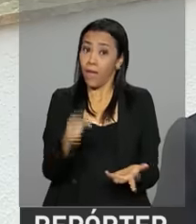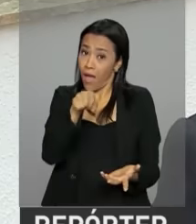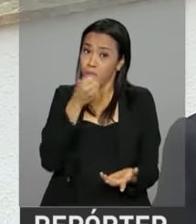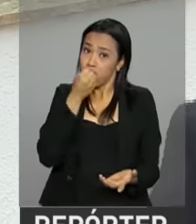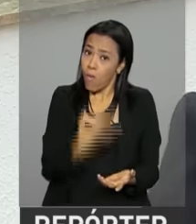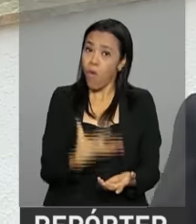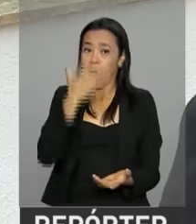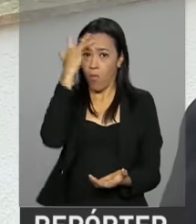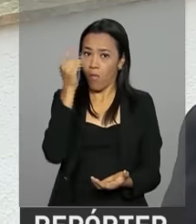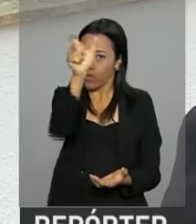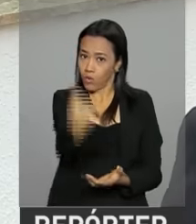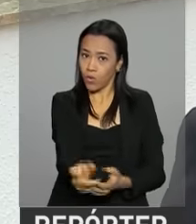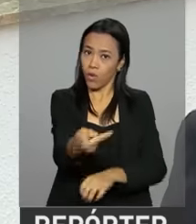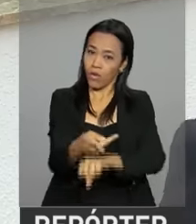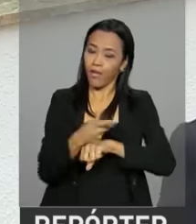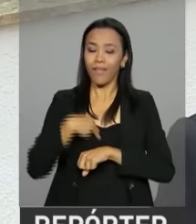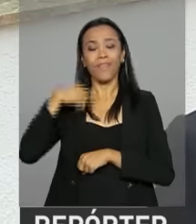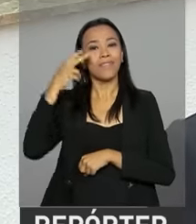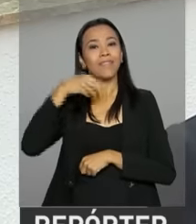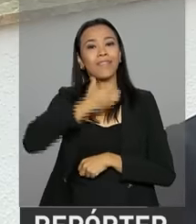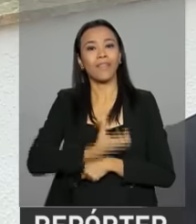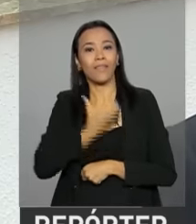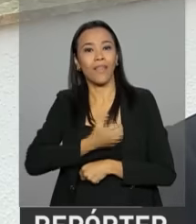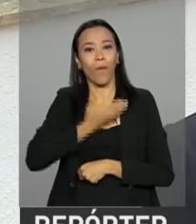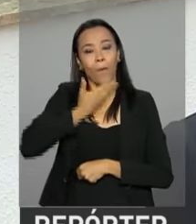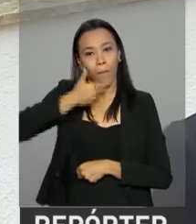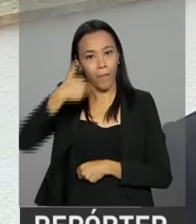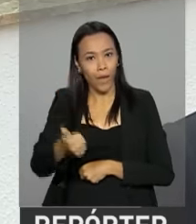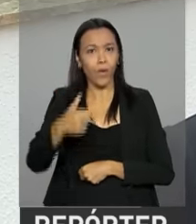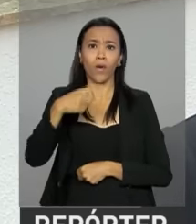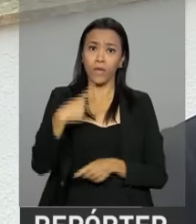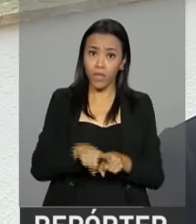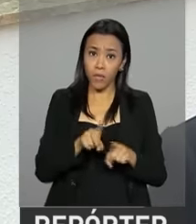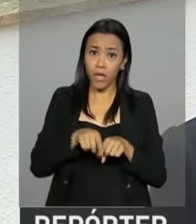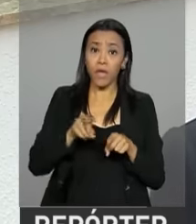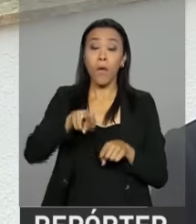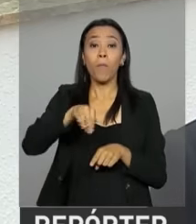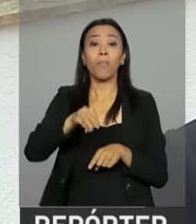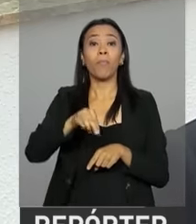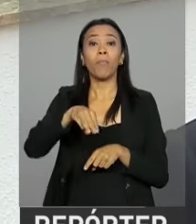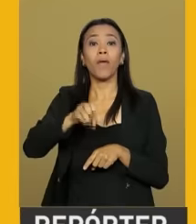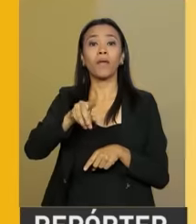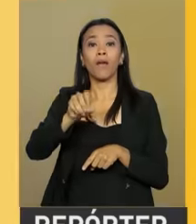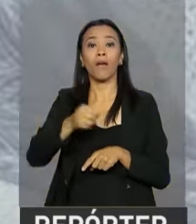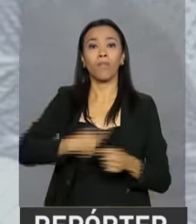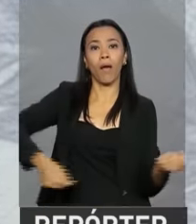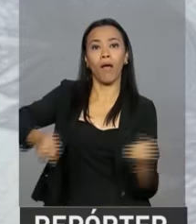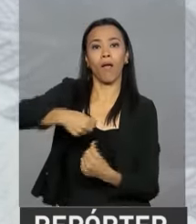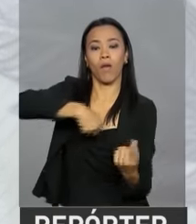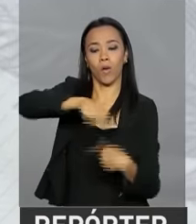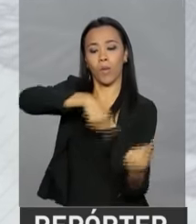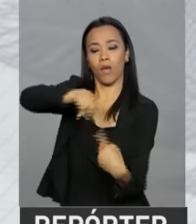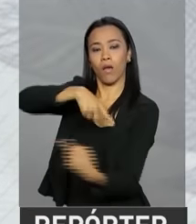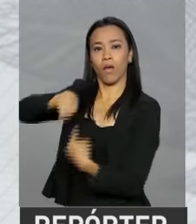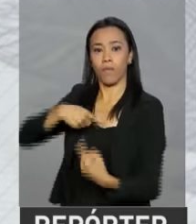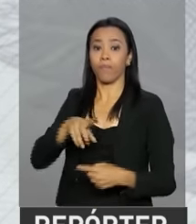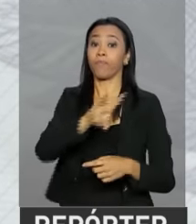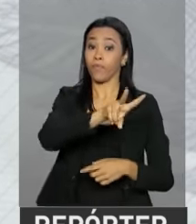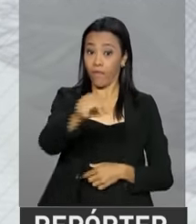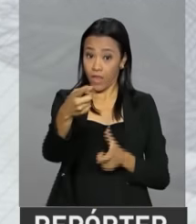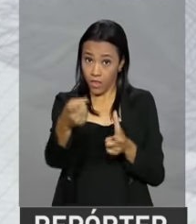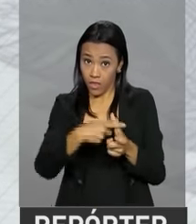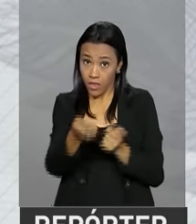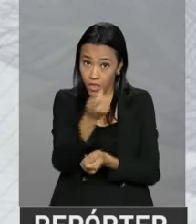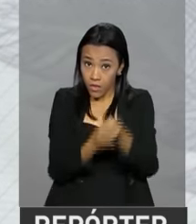muito bom pra pessoa que pode ter um Natal ainda melhor e é muito bom pro comércio isso ajuda a aquecer a a economia vão poder ser negociadas dívidas de